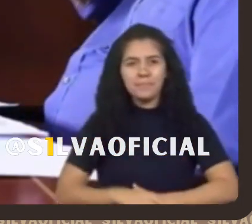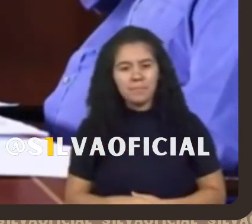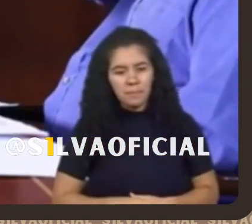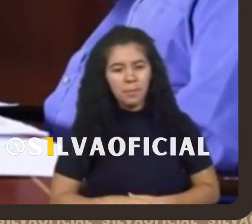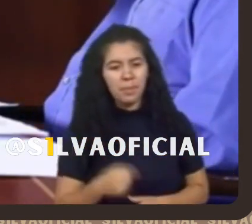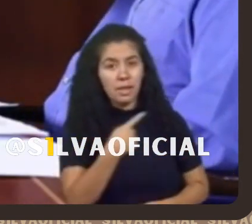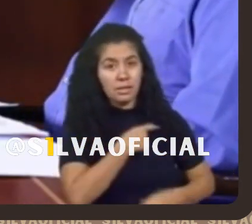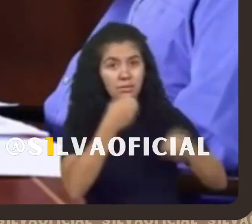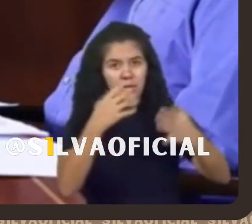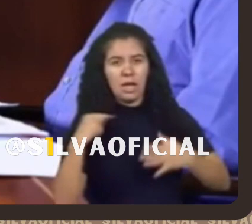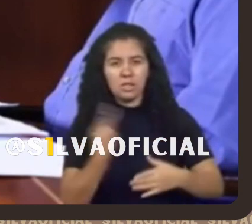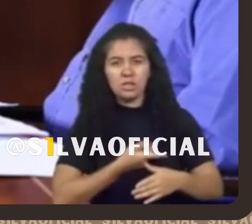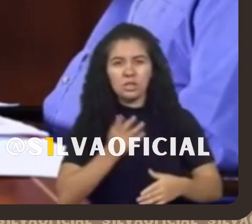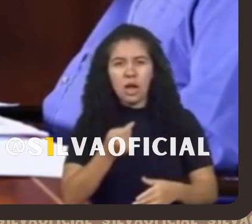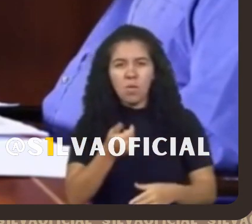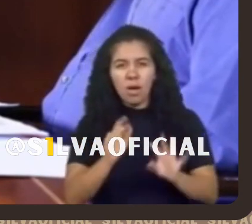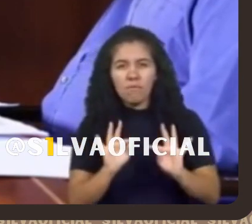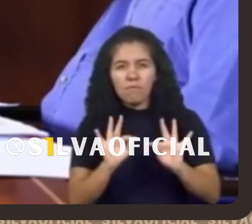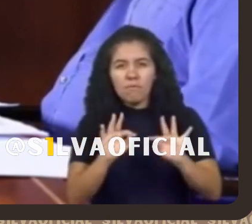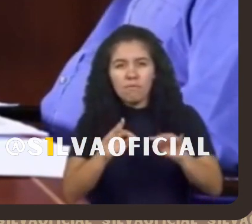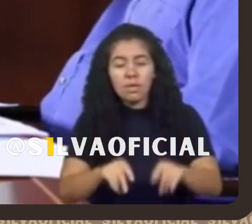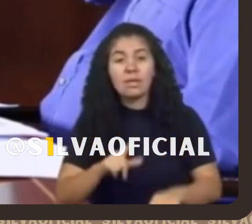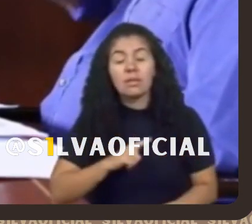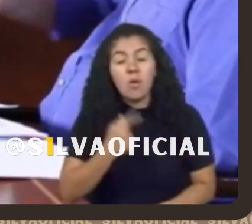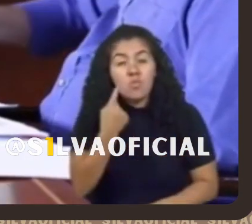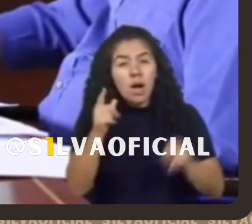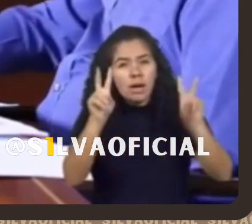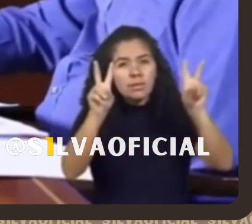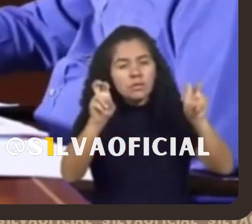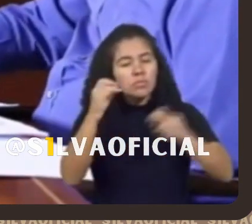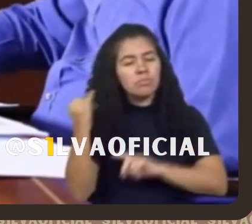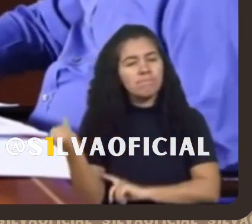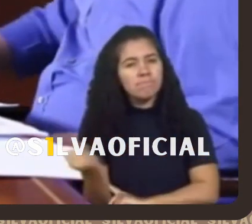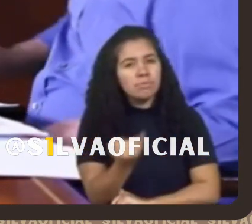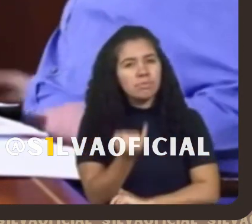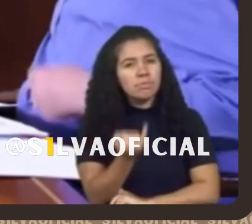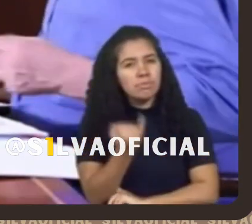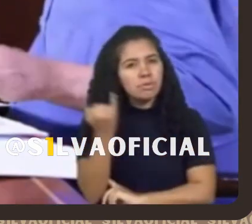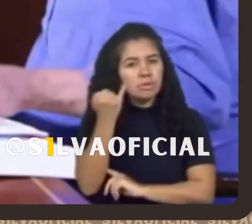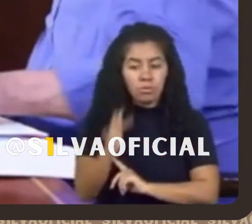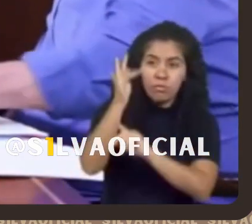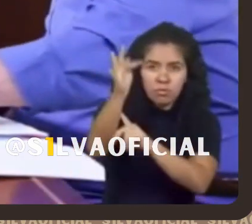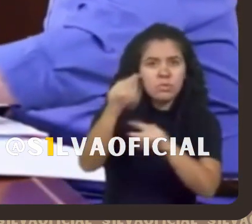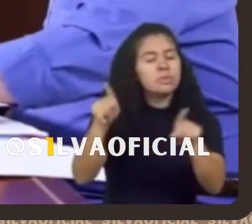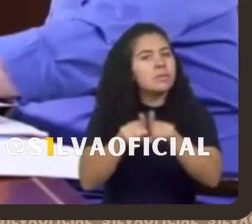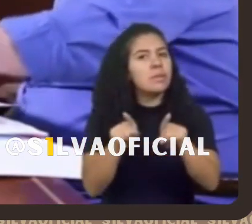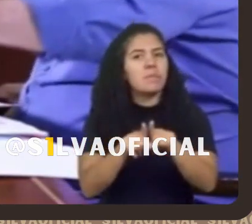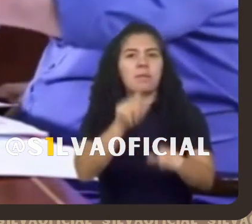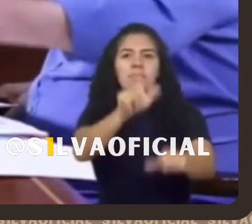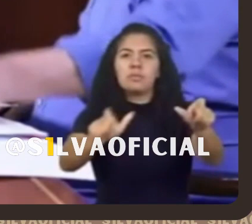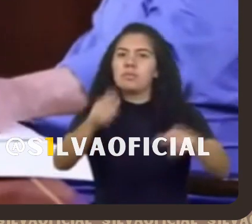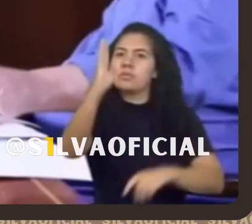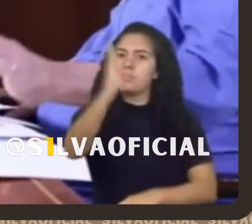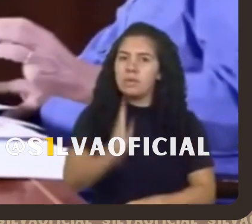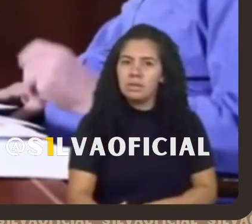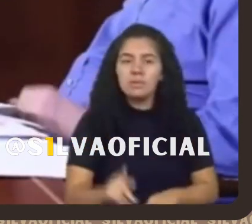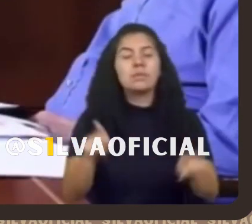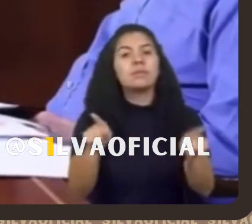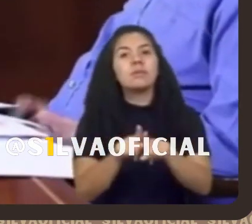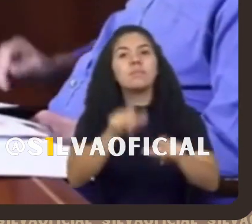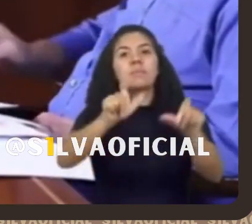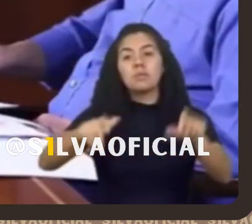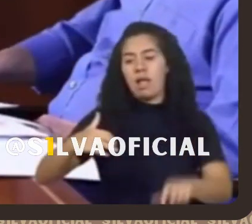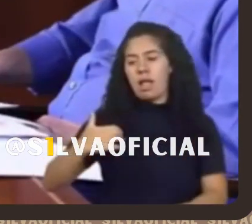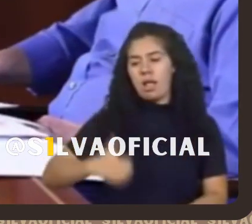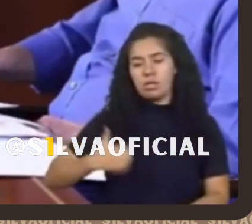programa aqui agora tem um assunto que é importante agora pro futuro que é importante pros brasileiros é importante PR Os argentinos domingo que vem tem eleição